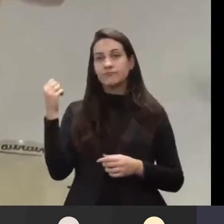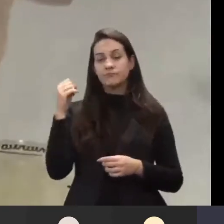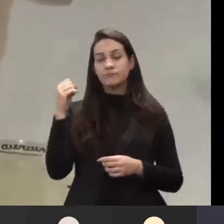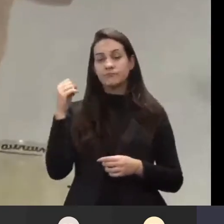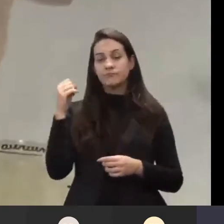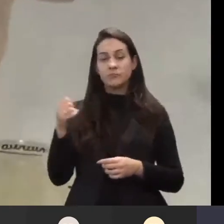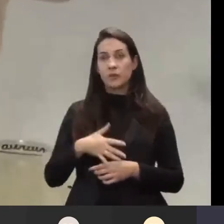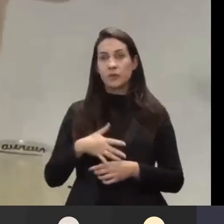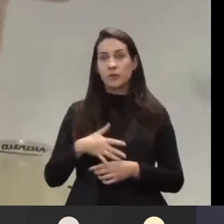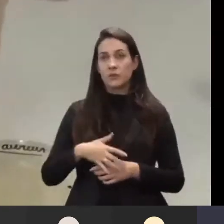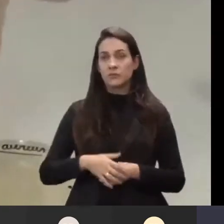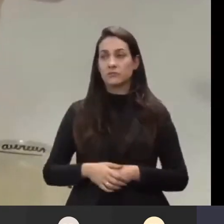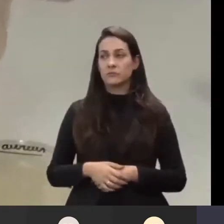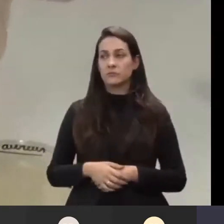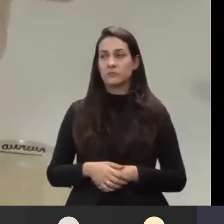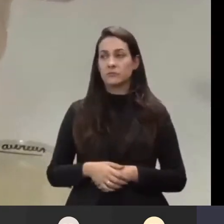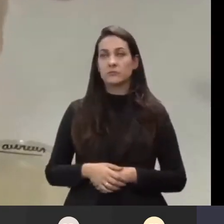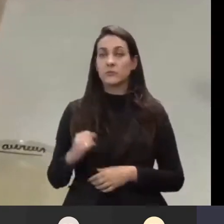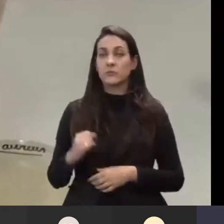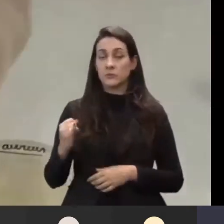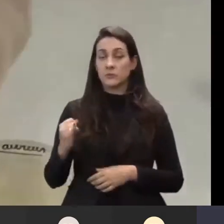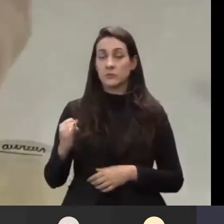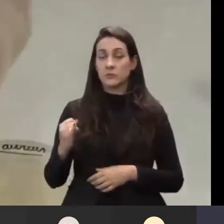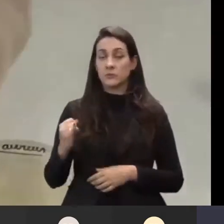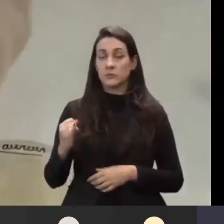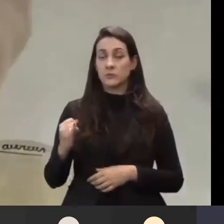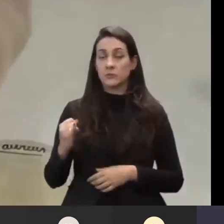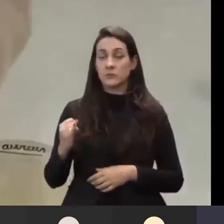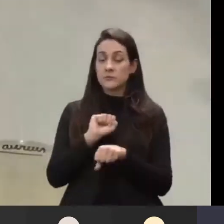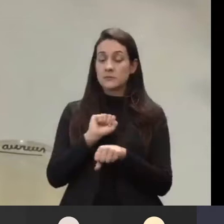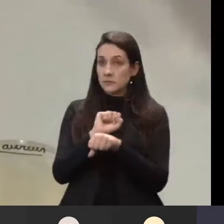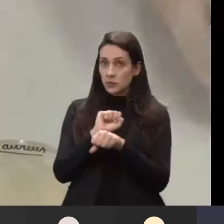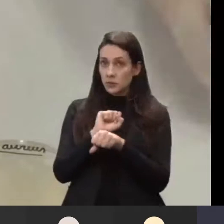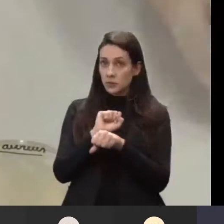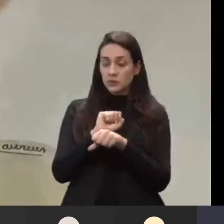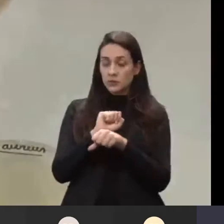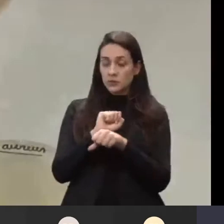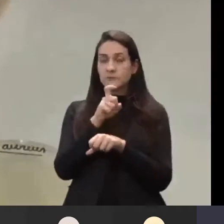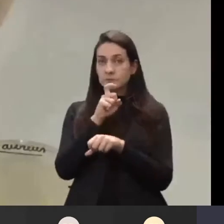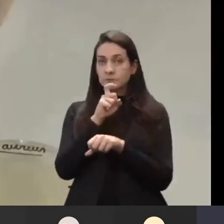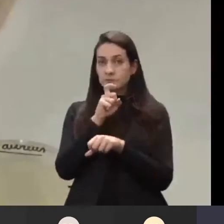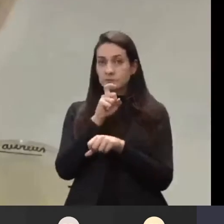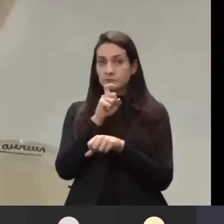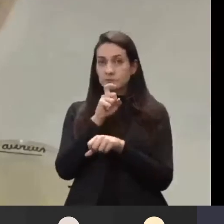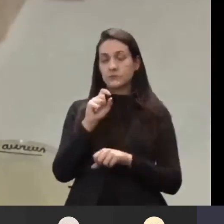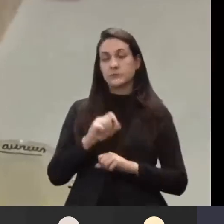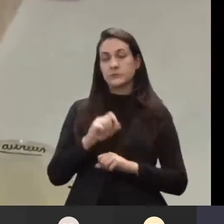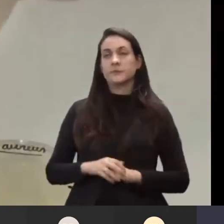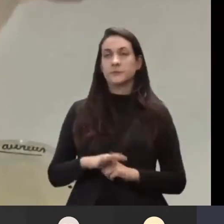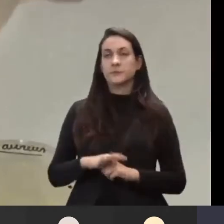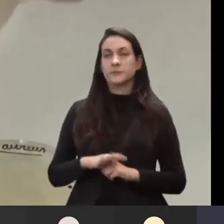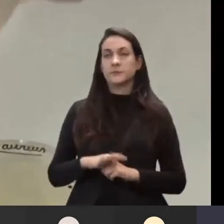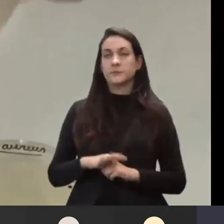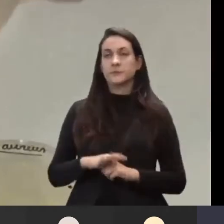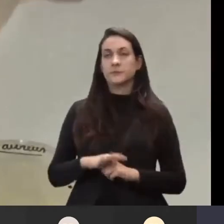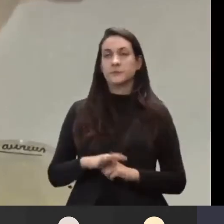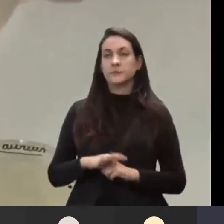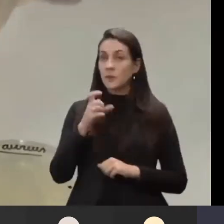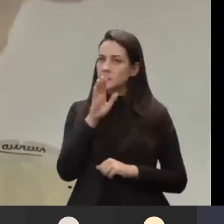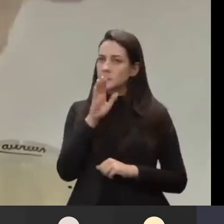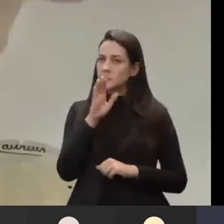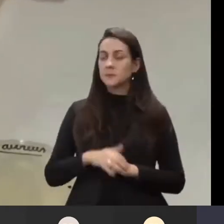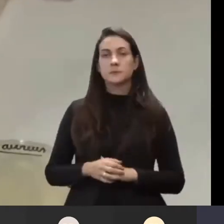perde a sua eficácia. Então, é muito importante você manter ali a pinça um pouco fria,